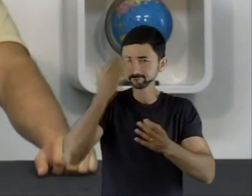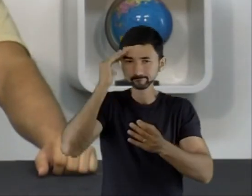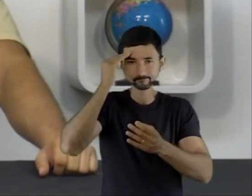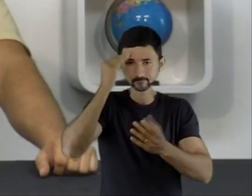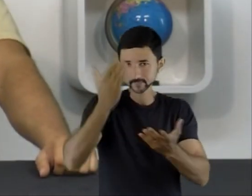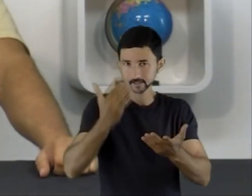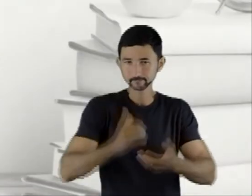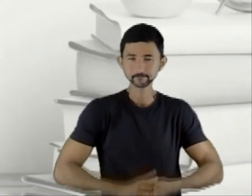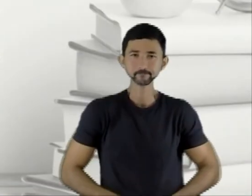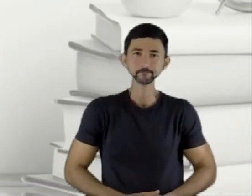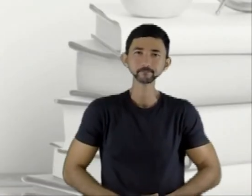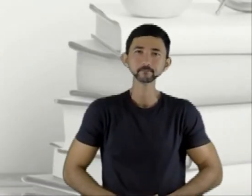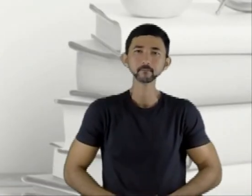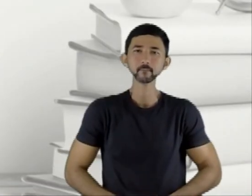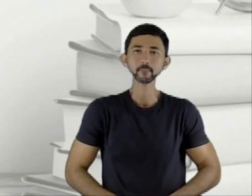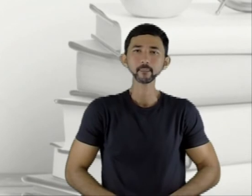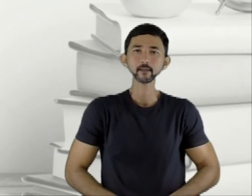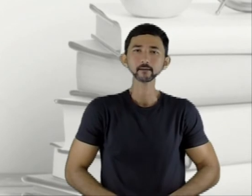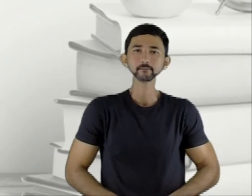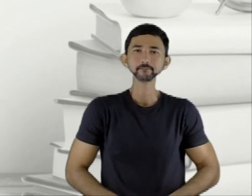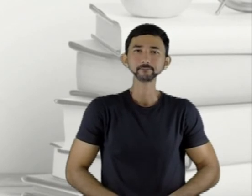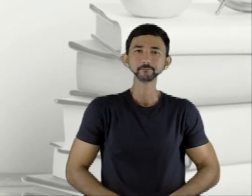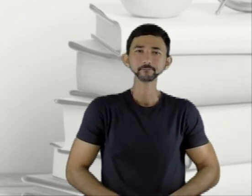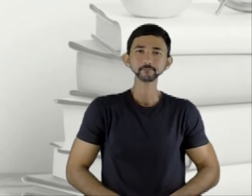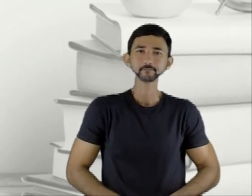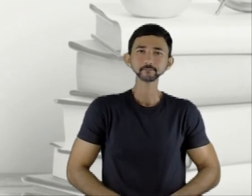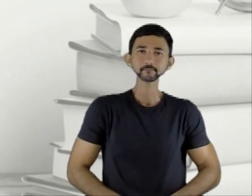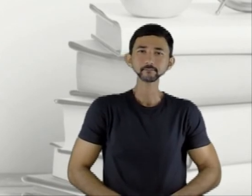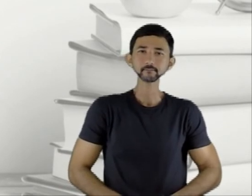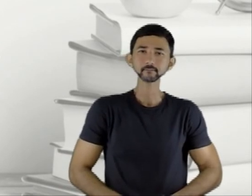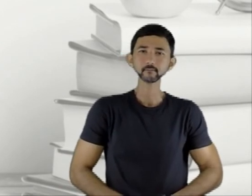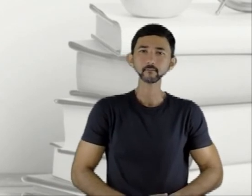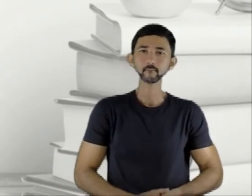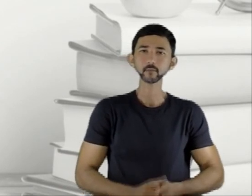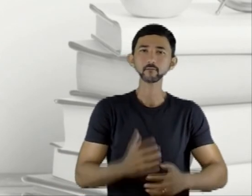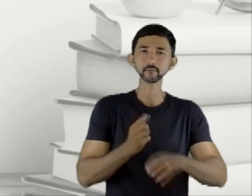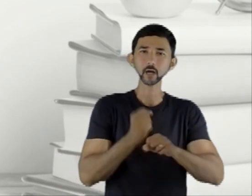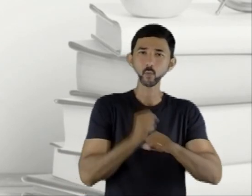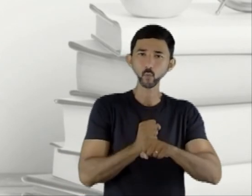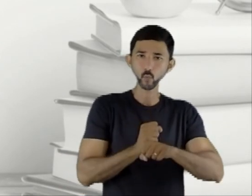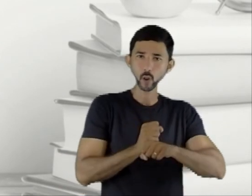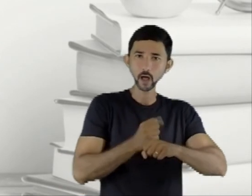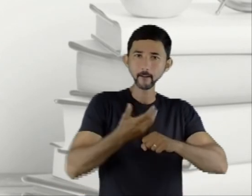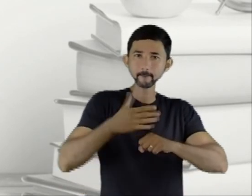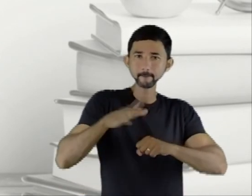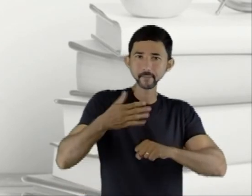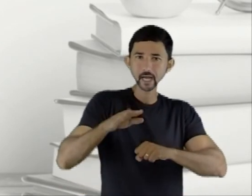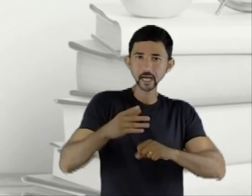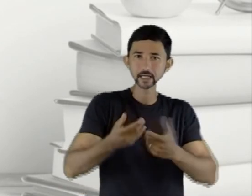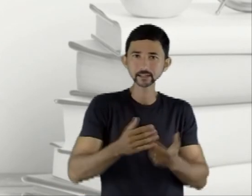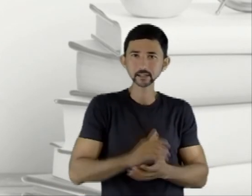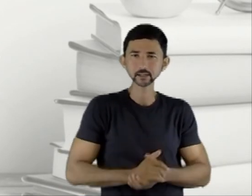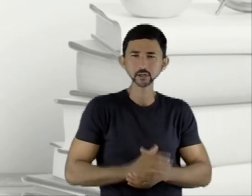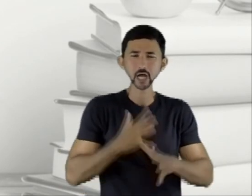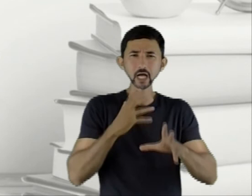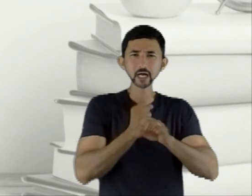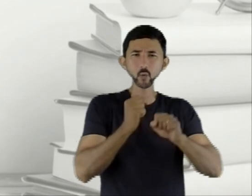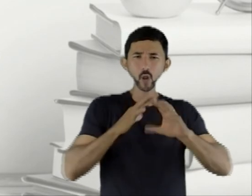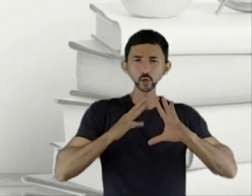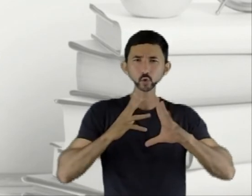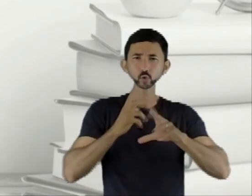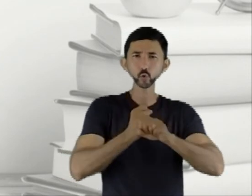tela. Então, vamos calcular essa média, certo? Então, somando